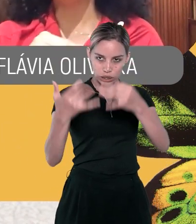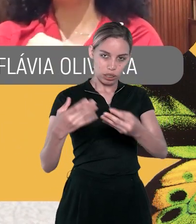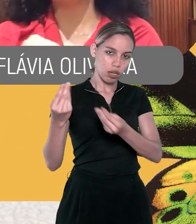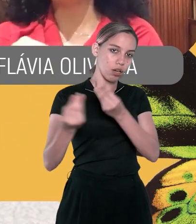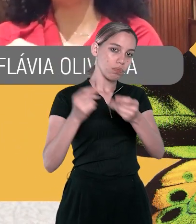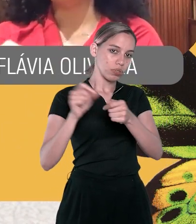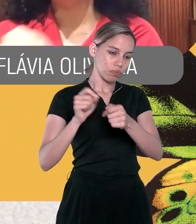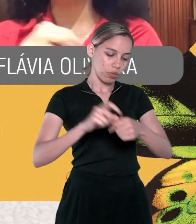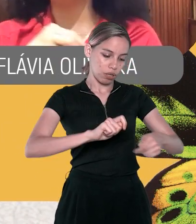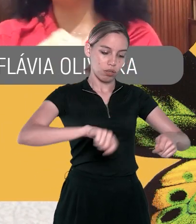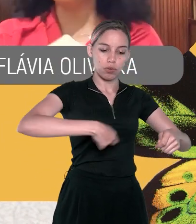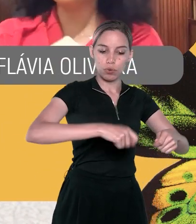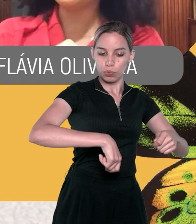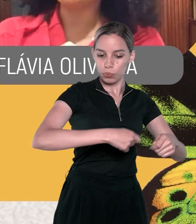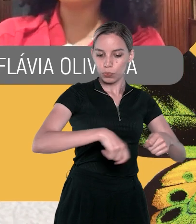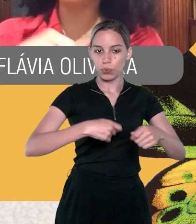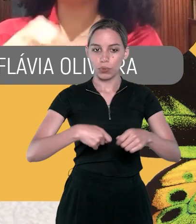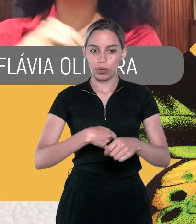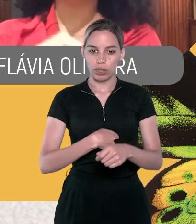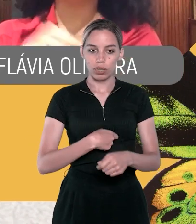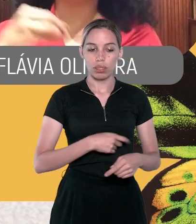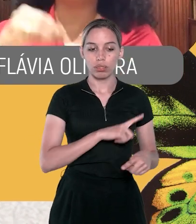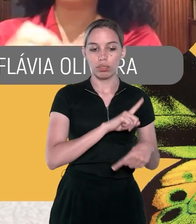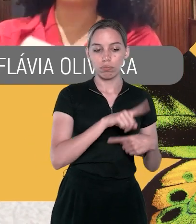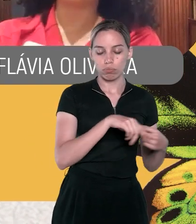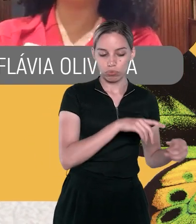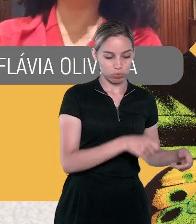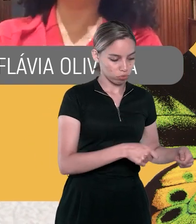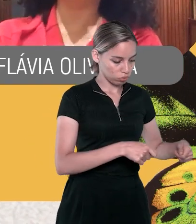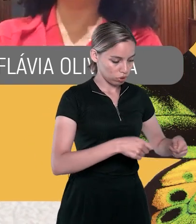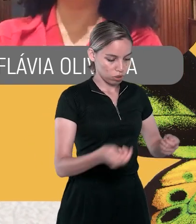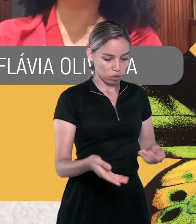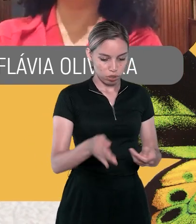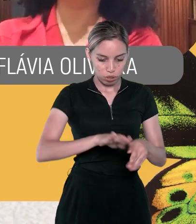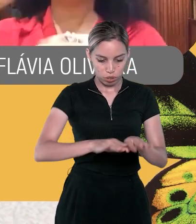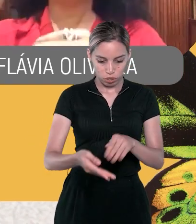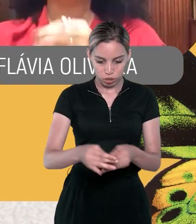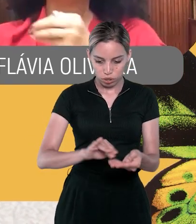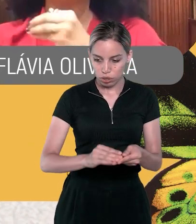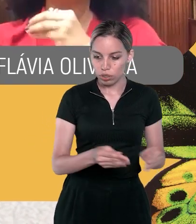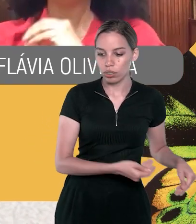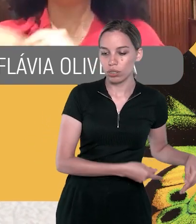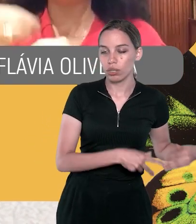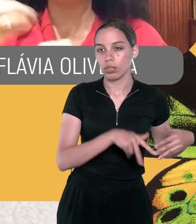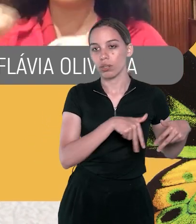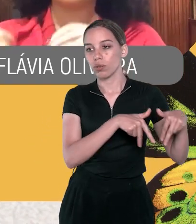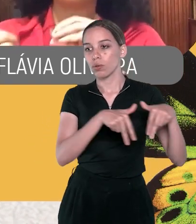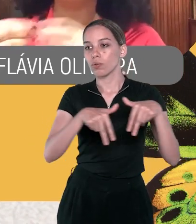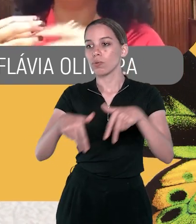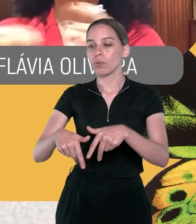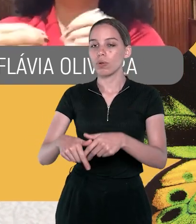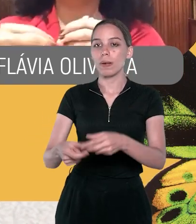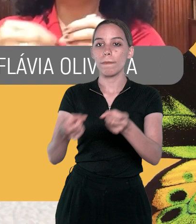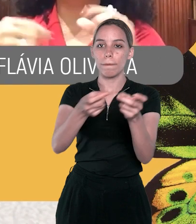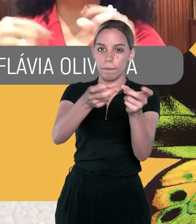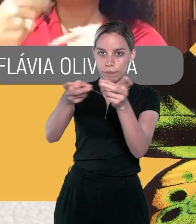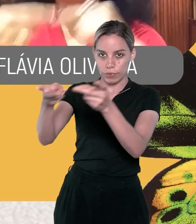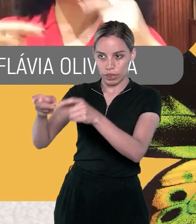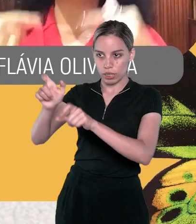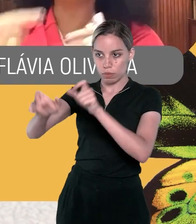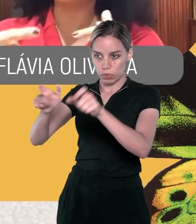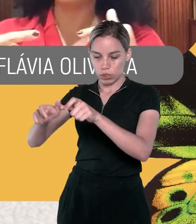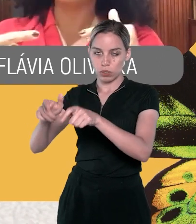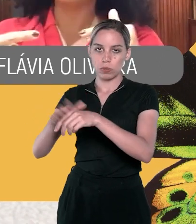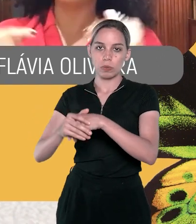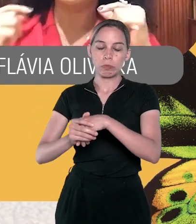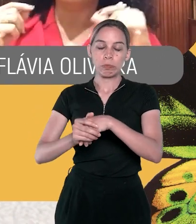momento em que elas chegam, né, na Praça 15, porque elas pegam quem está saindo do trabalho, uma troca